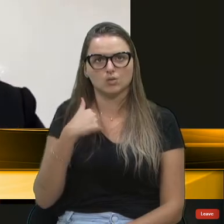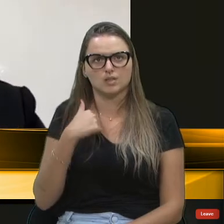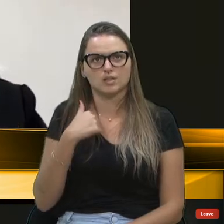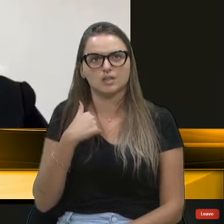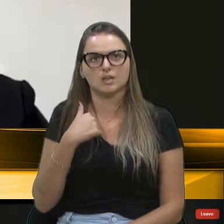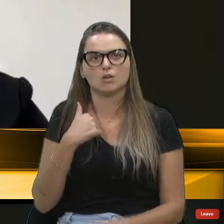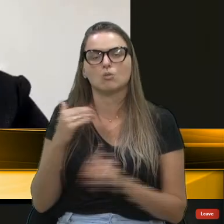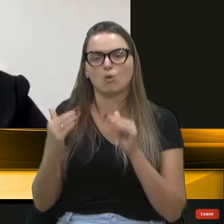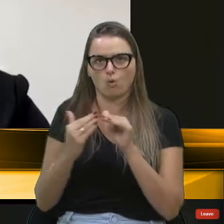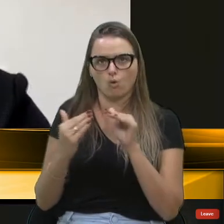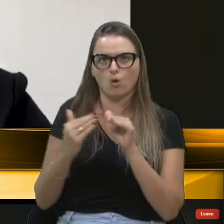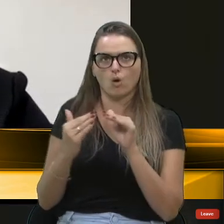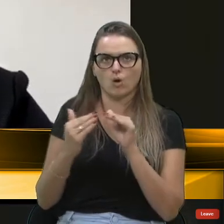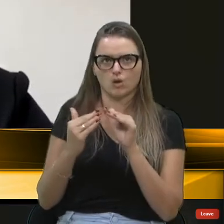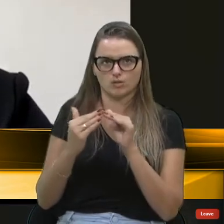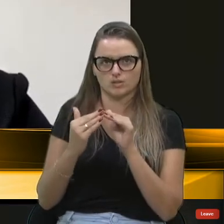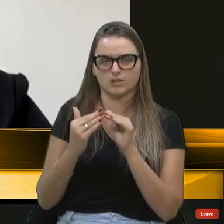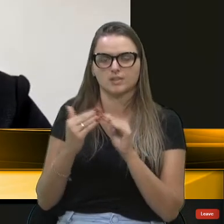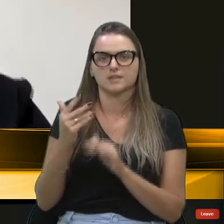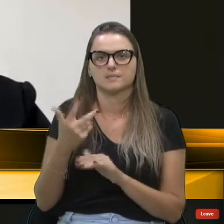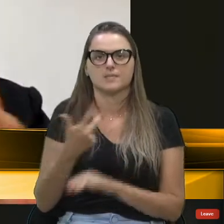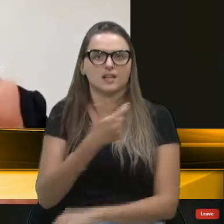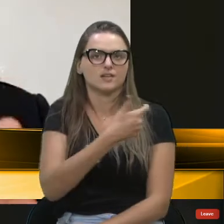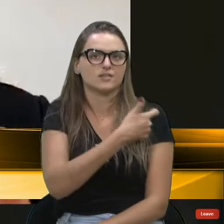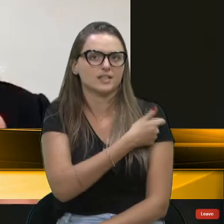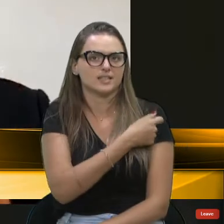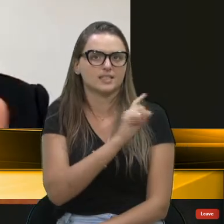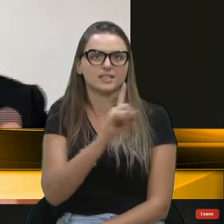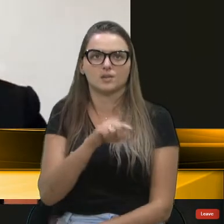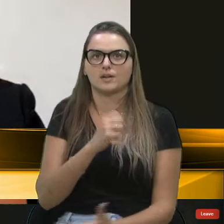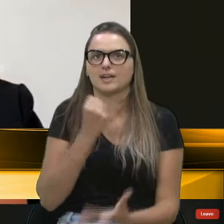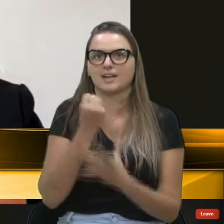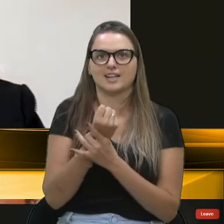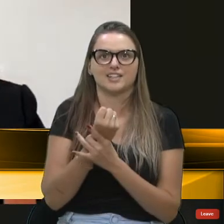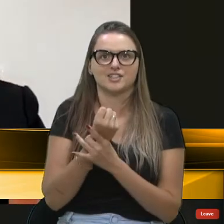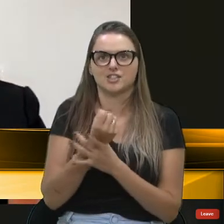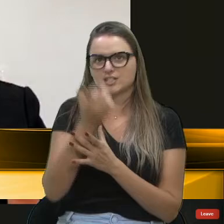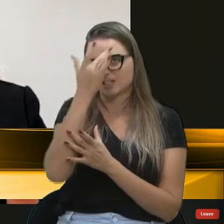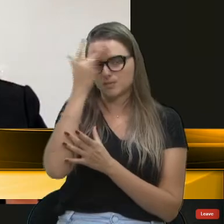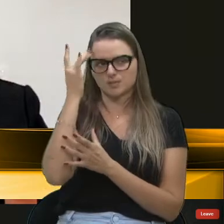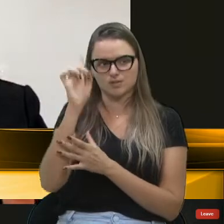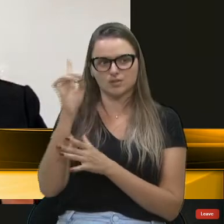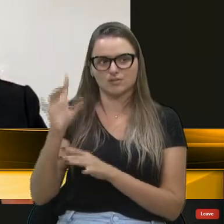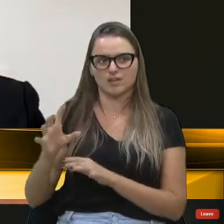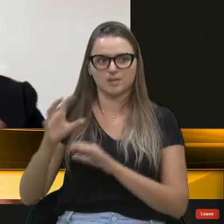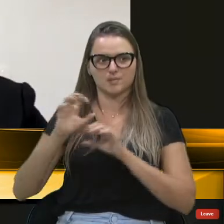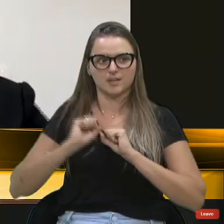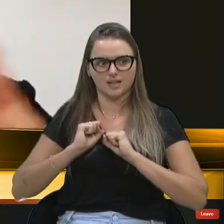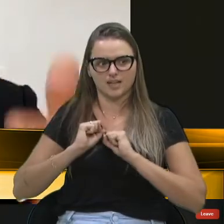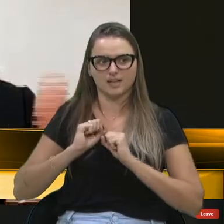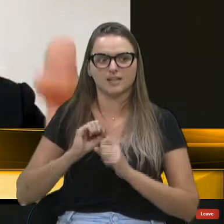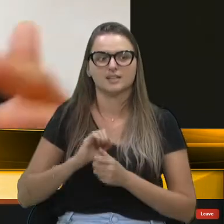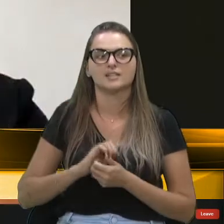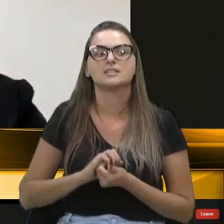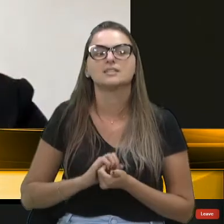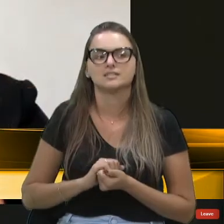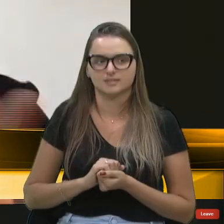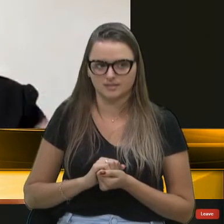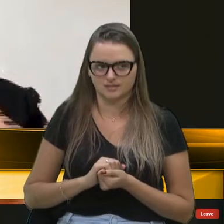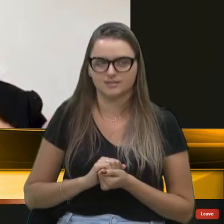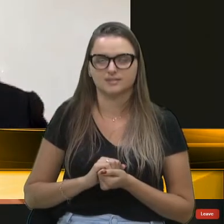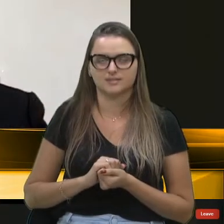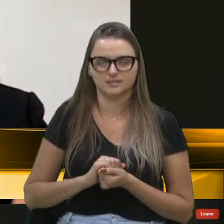isso. A vacina não é garantia que a pessoa não vai pegar o coronavírus. Né? As pessoas estão pegando,